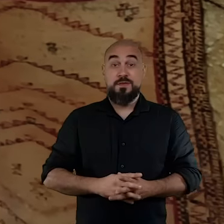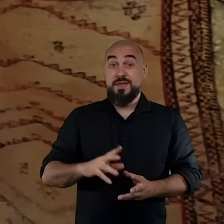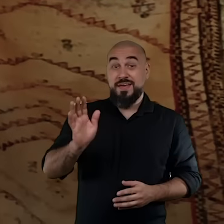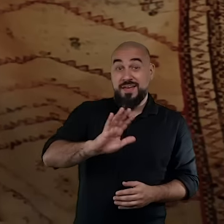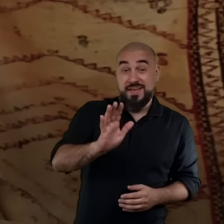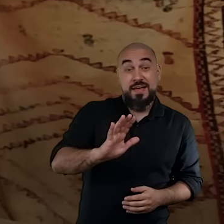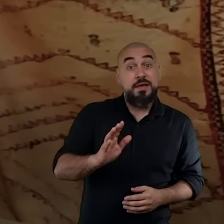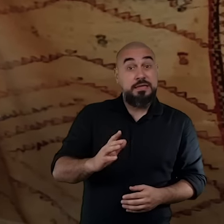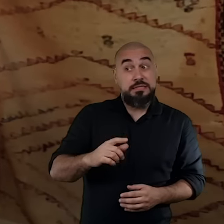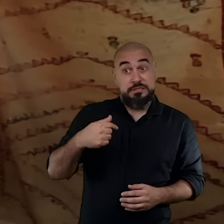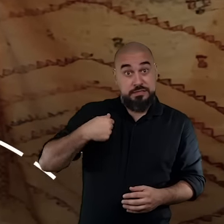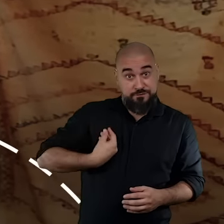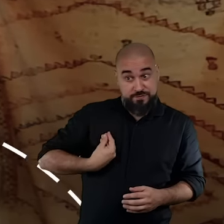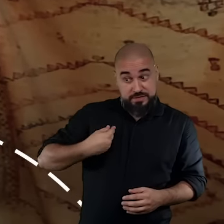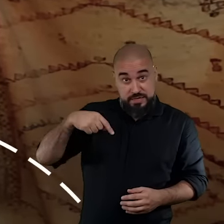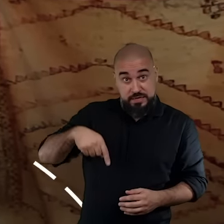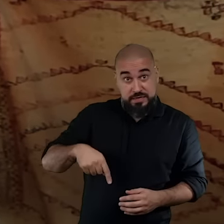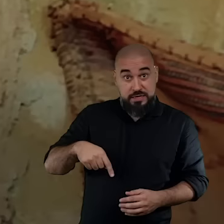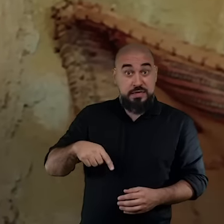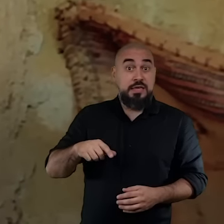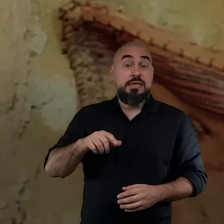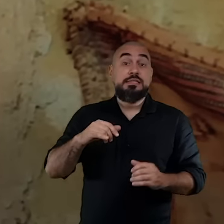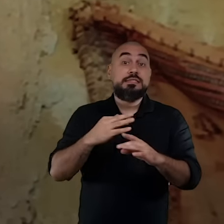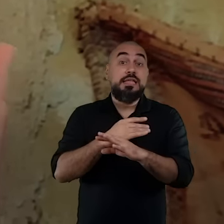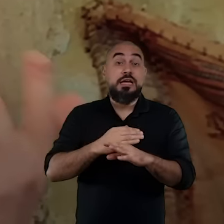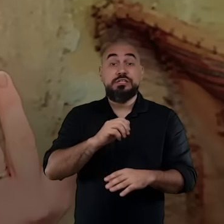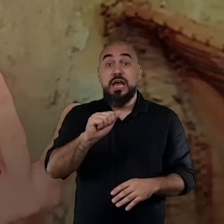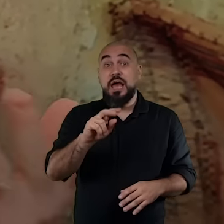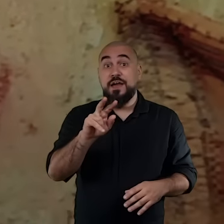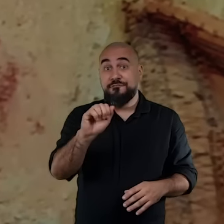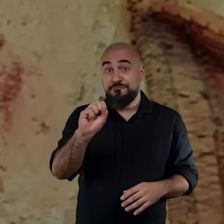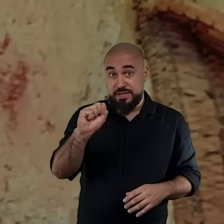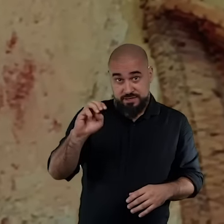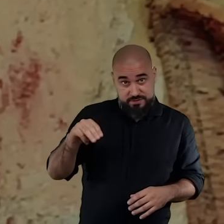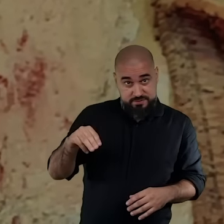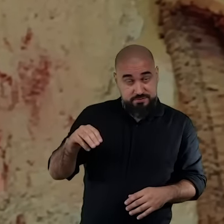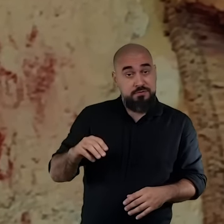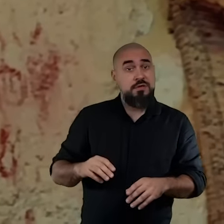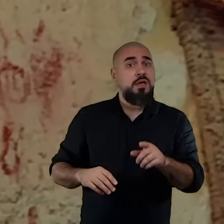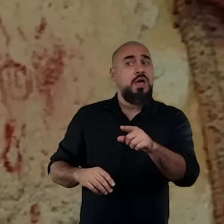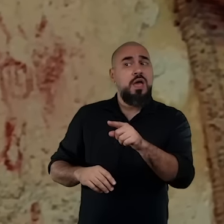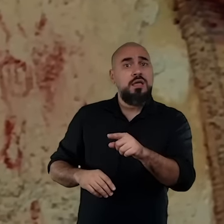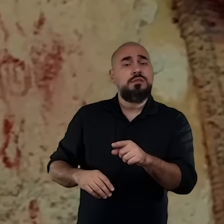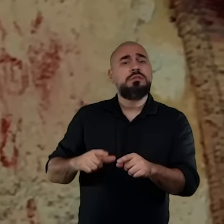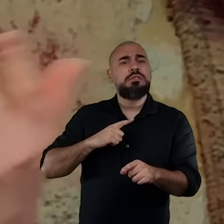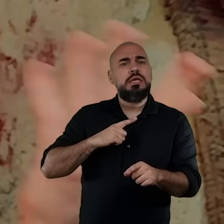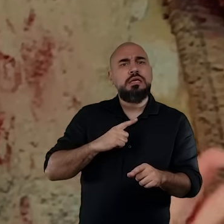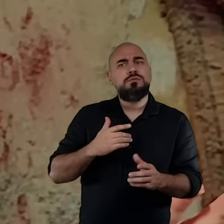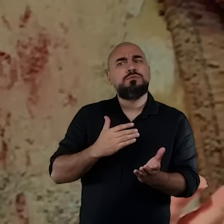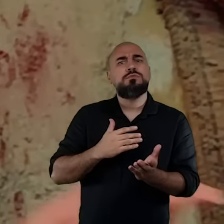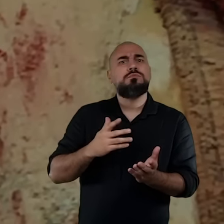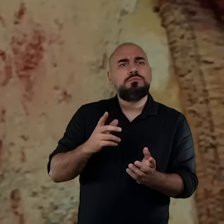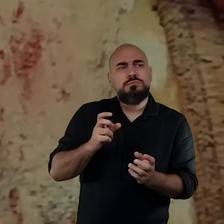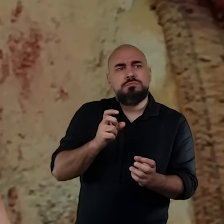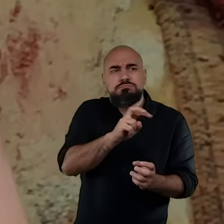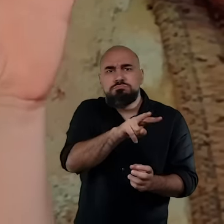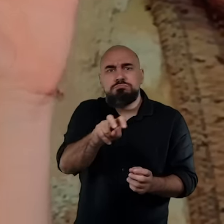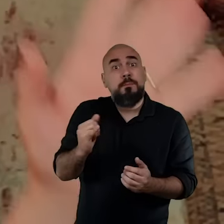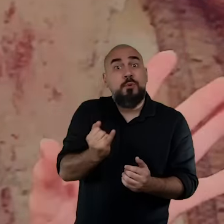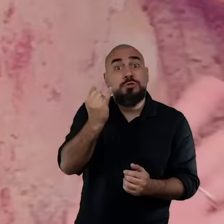Pessoal, estamos aqui ainda na cidade de Avanos e uma das coisas que também tem muita tradição aqui é a cerâmica e